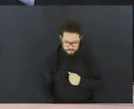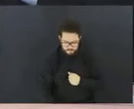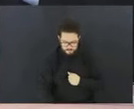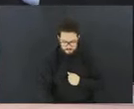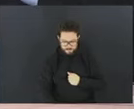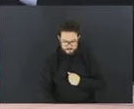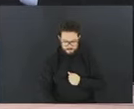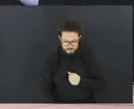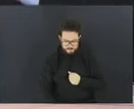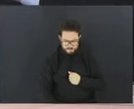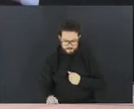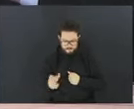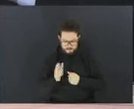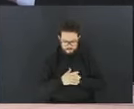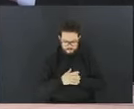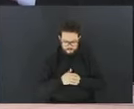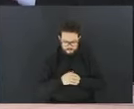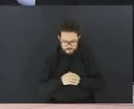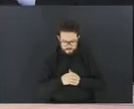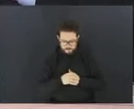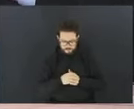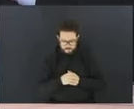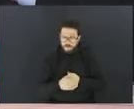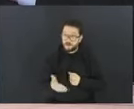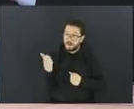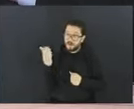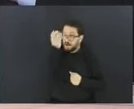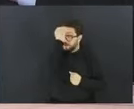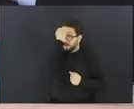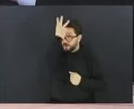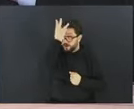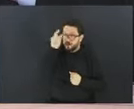Vereador Sidney, em relação à perturbação do sossego, o senhor falou.